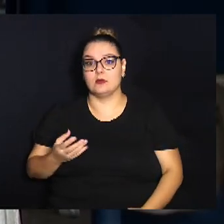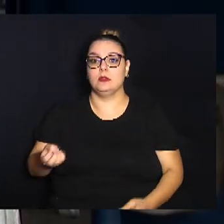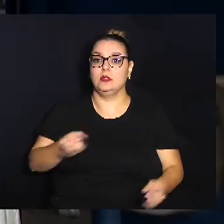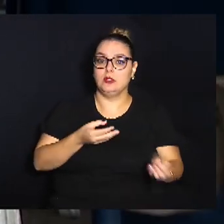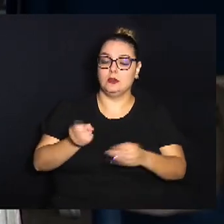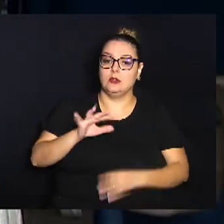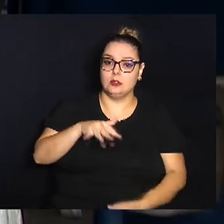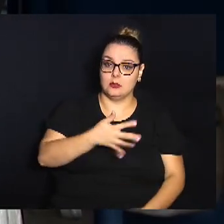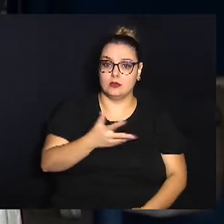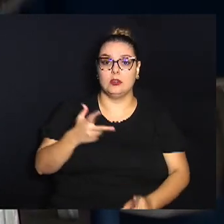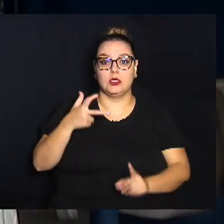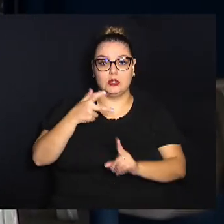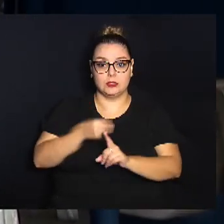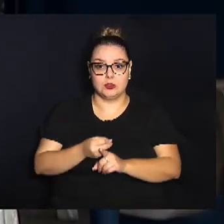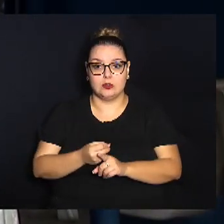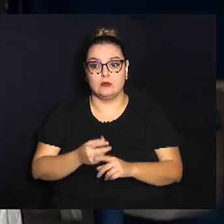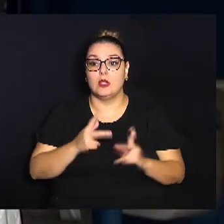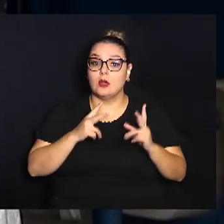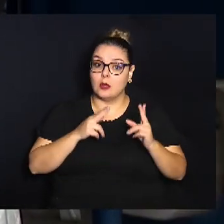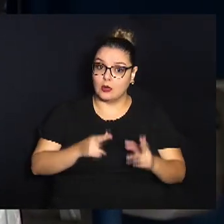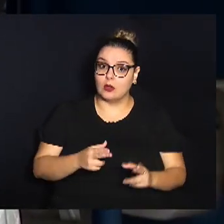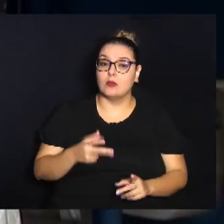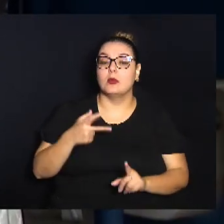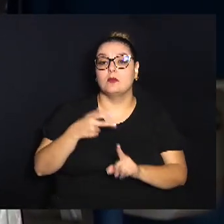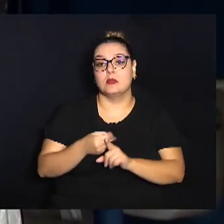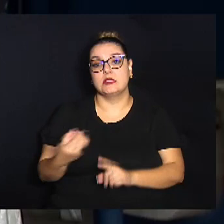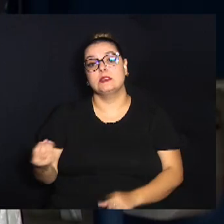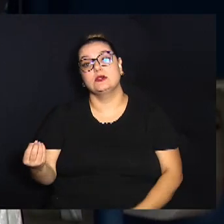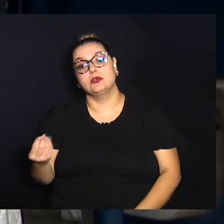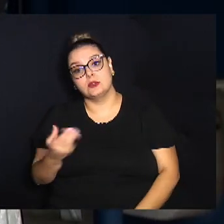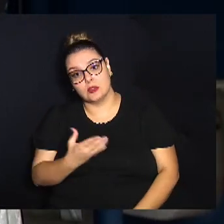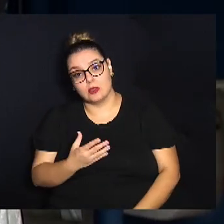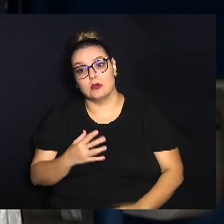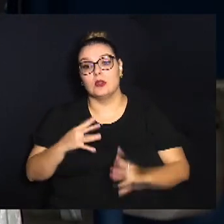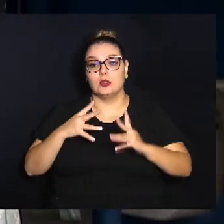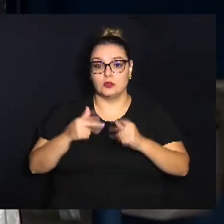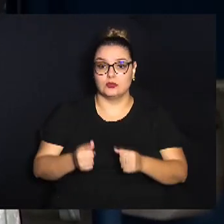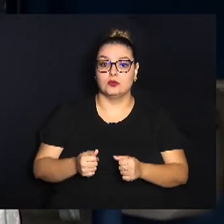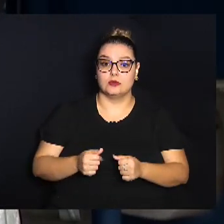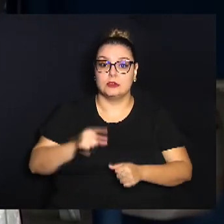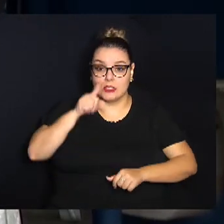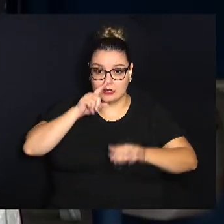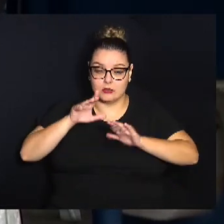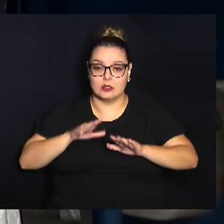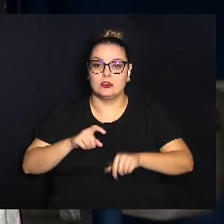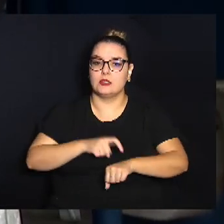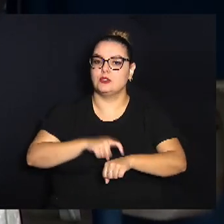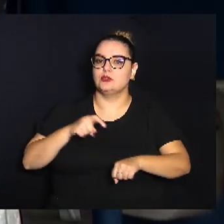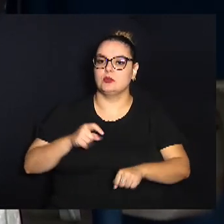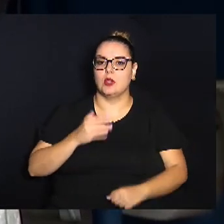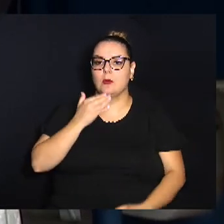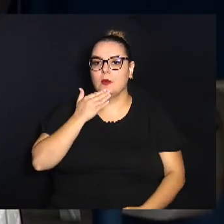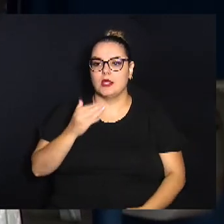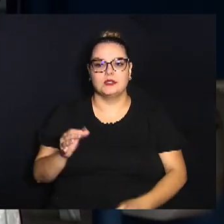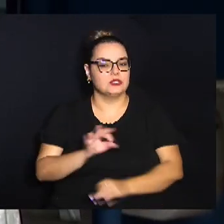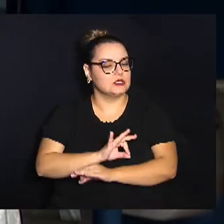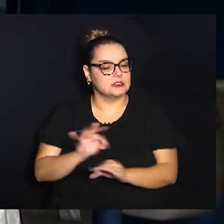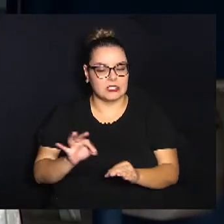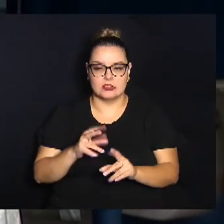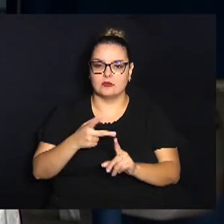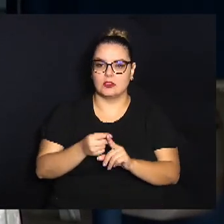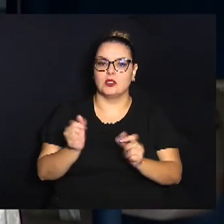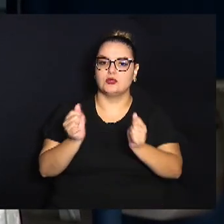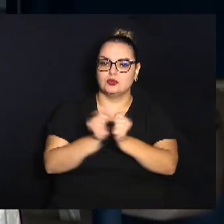todo o esquema vacinal, mas como é uma vacina nova e a gente está tendo todo esse excesso de cuidado, neste momento a gente pede que nenhuma outra vacina